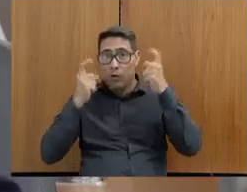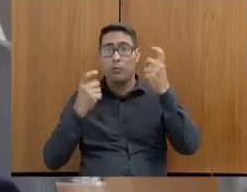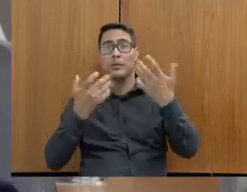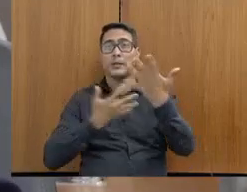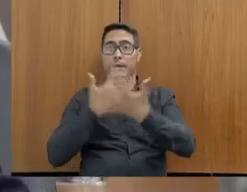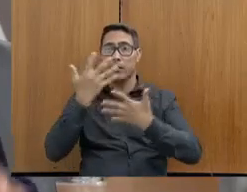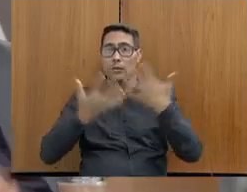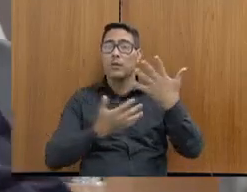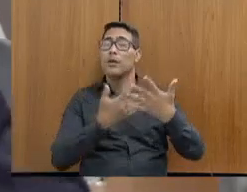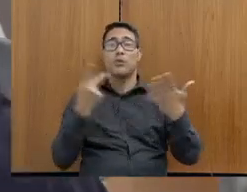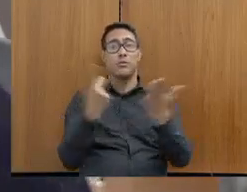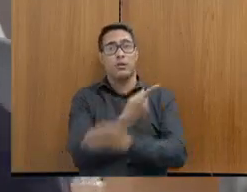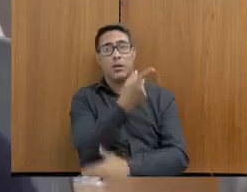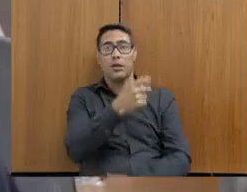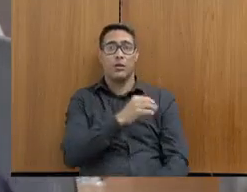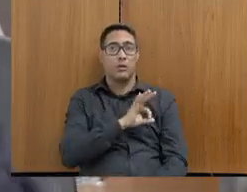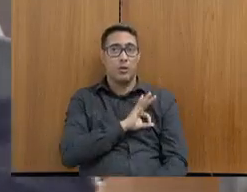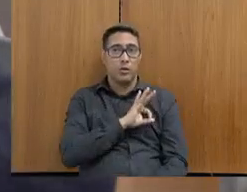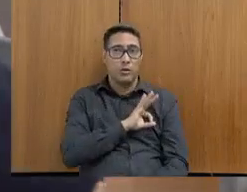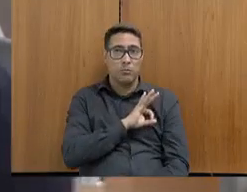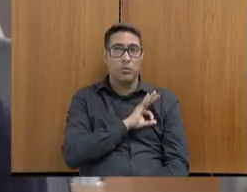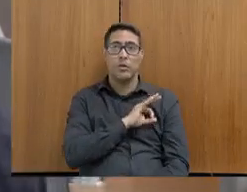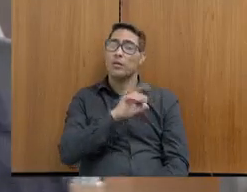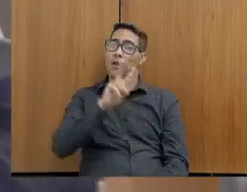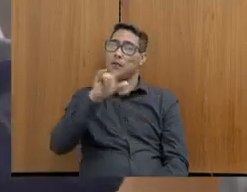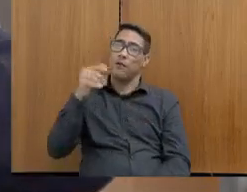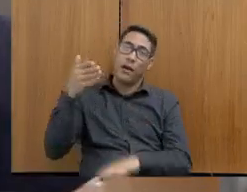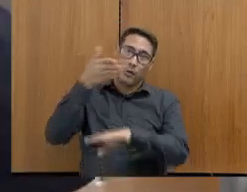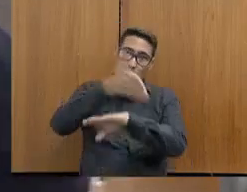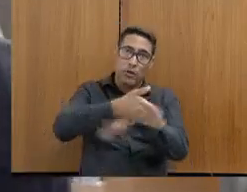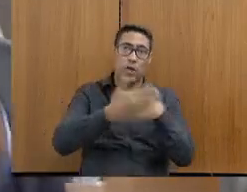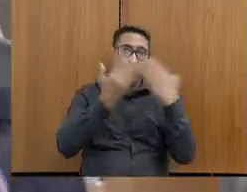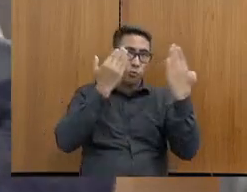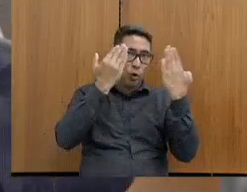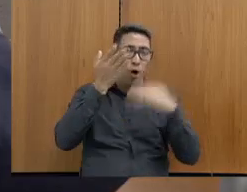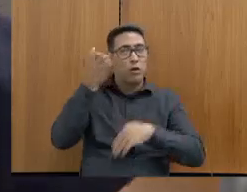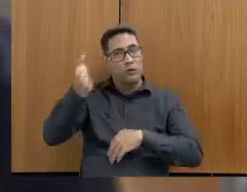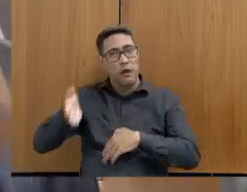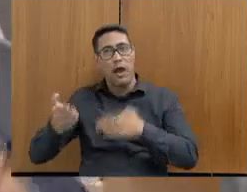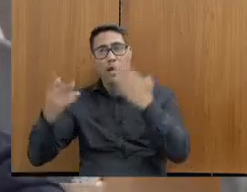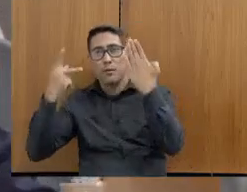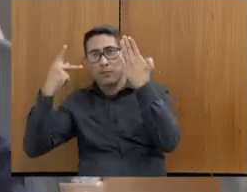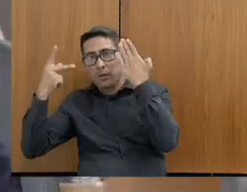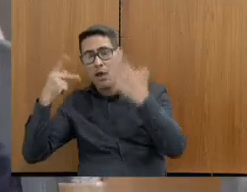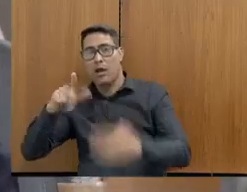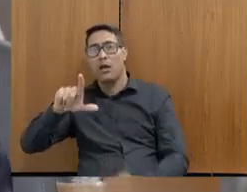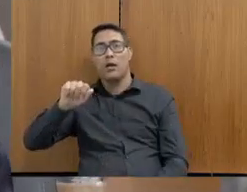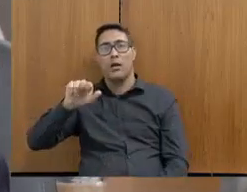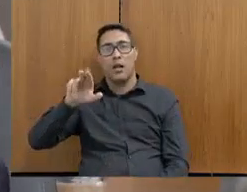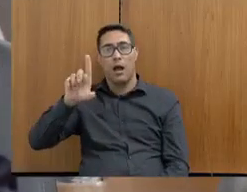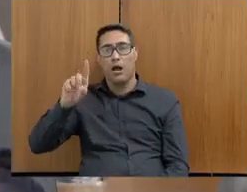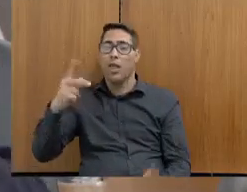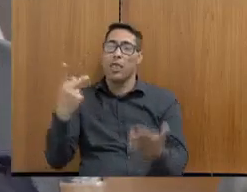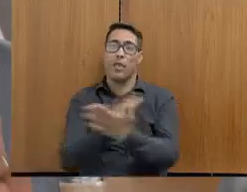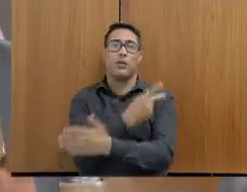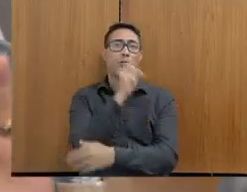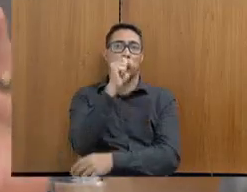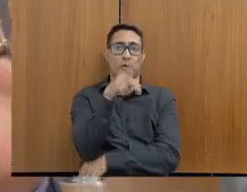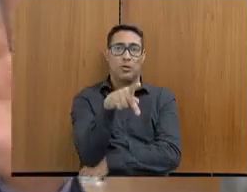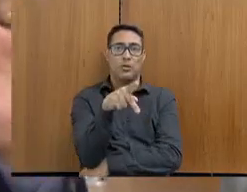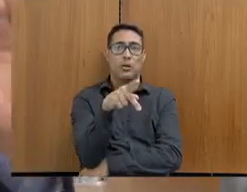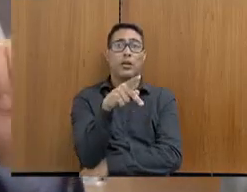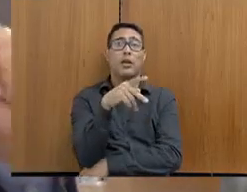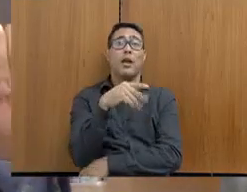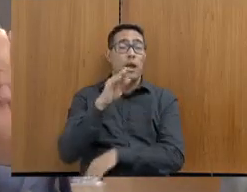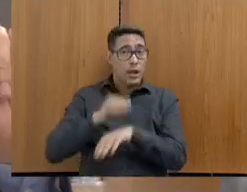polícia acaba indo para o psicólogo psiquiatra e laudo e acaba sendo aposentado Essa é a minha